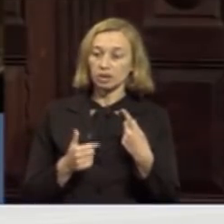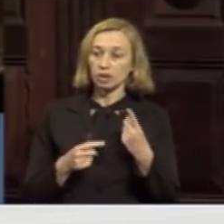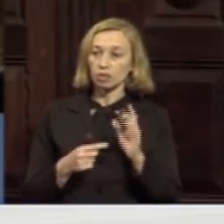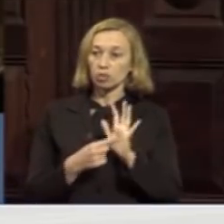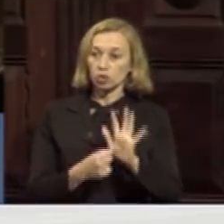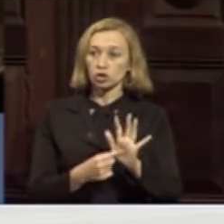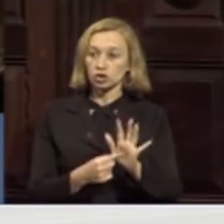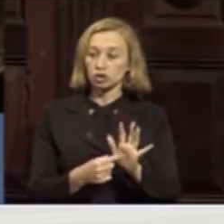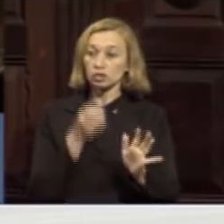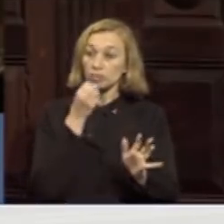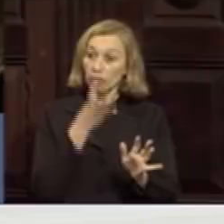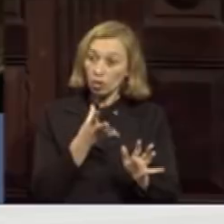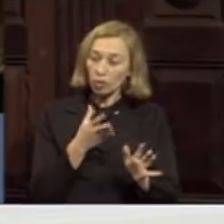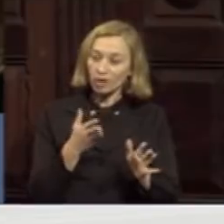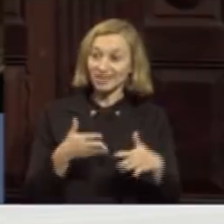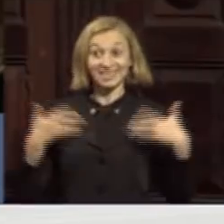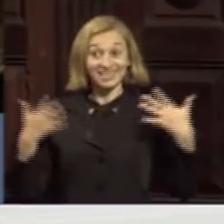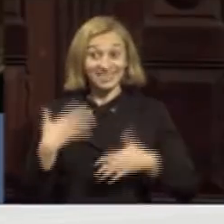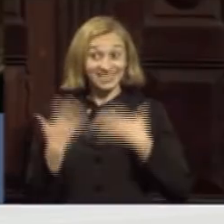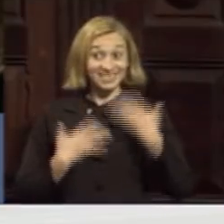positiva e até alegre,